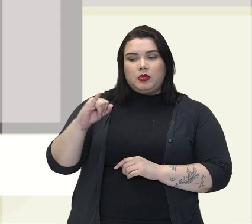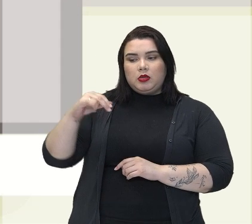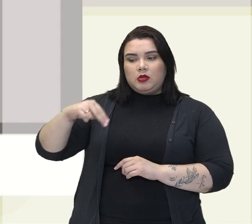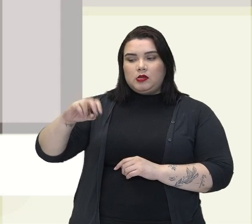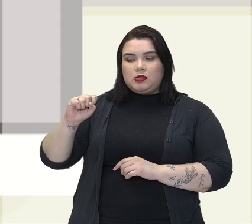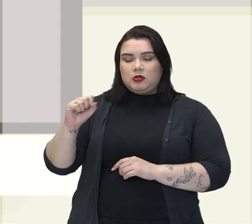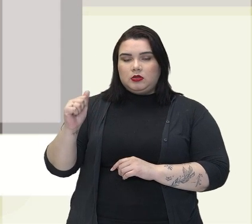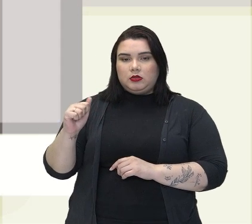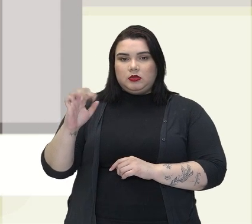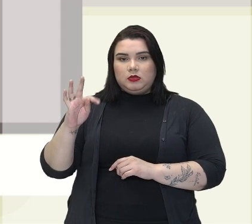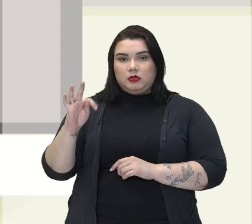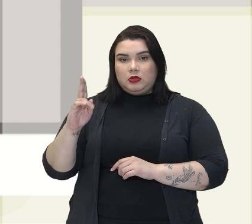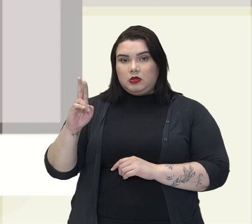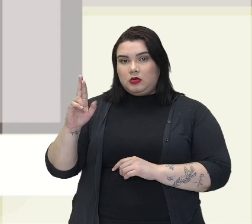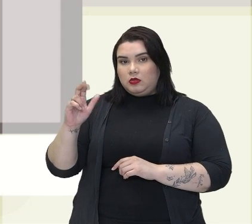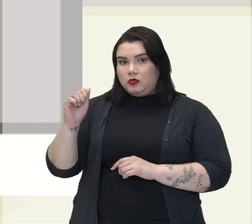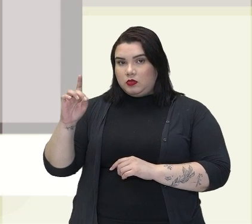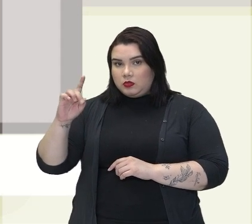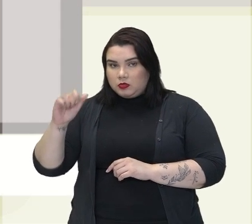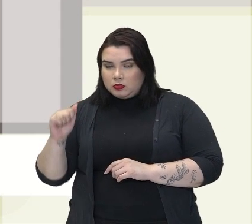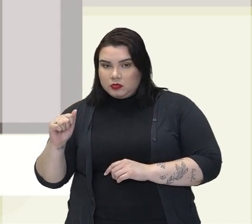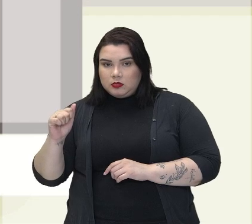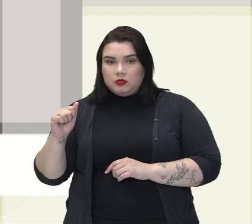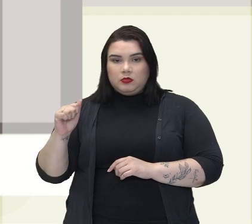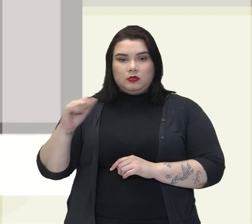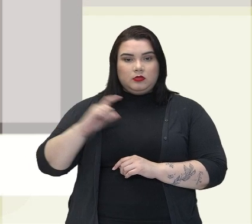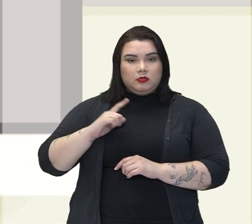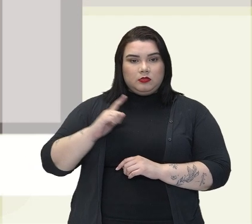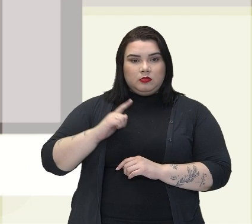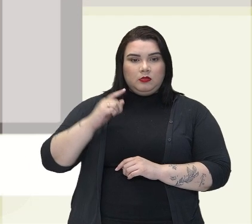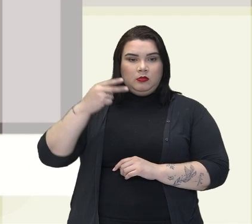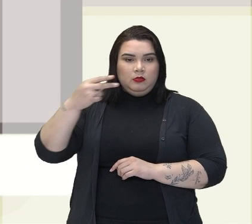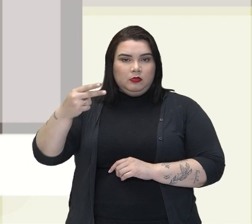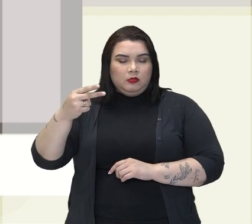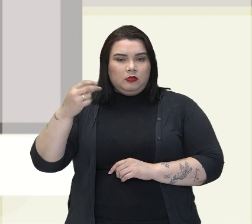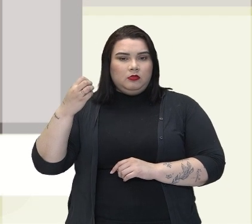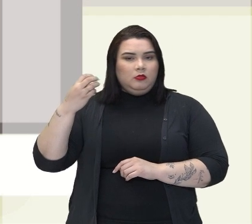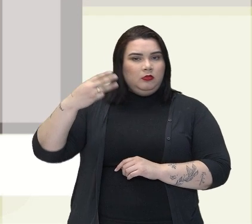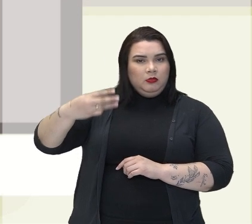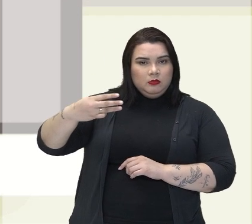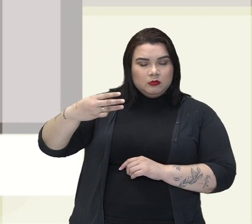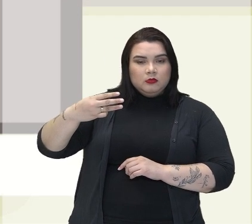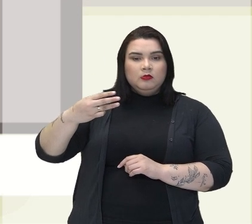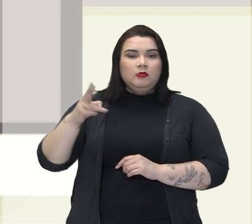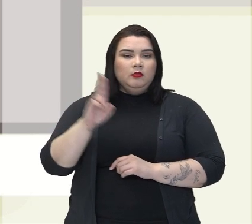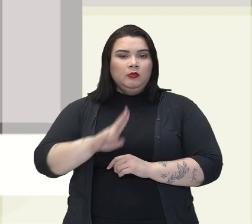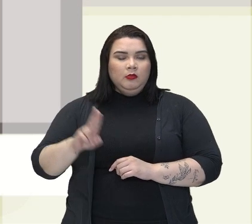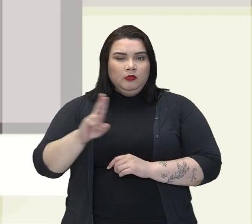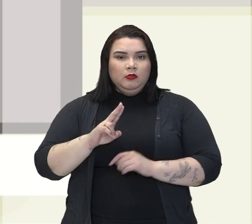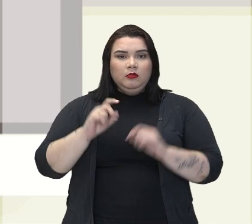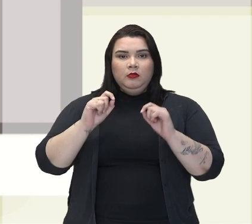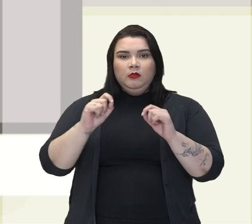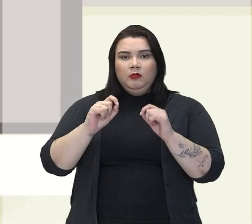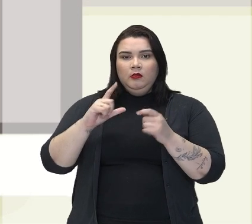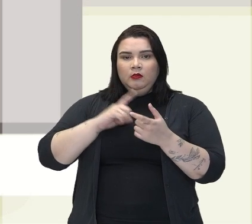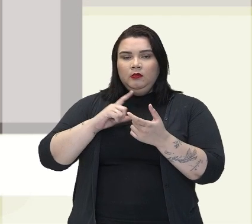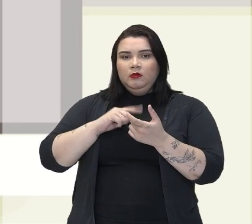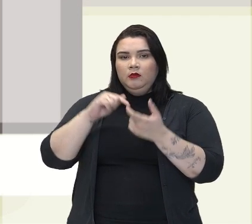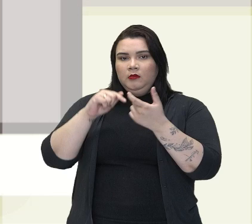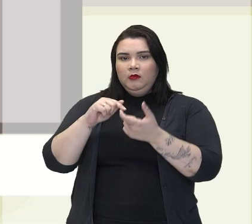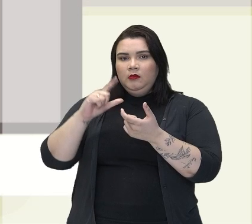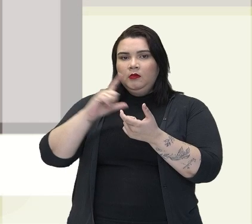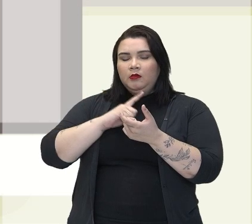uma ligação dupla ou uma ligação tripla, você vai utilizar, no caso de ter